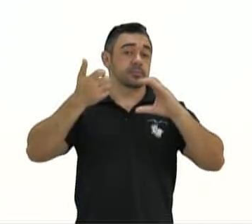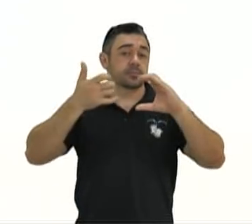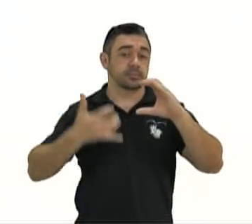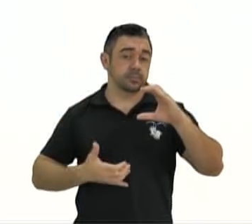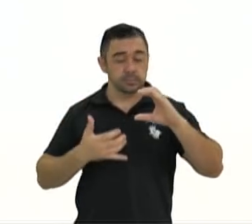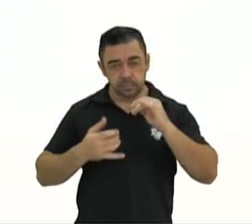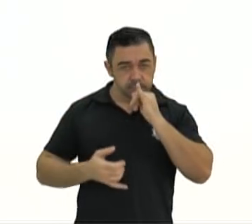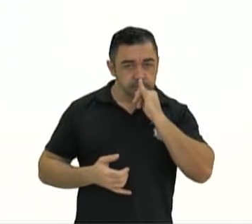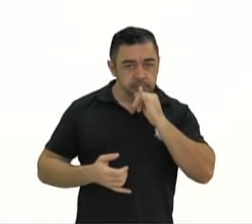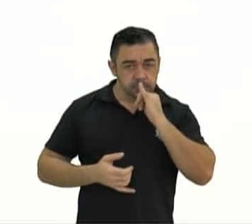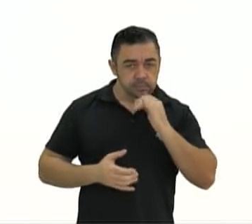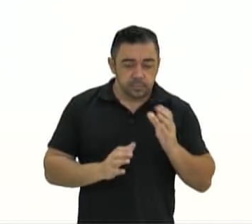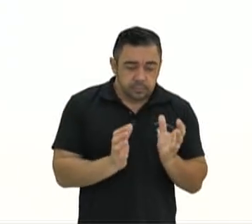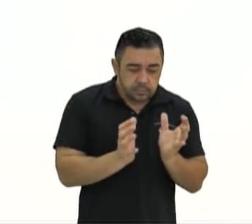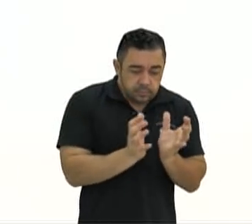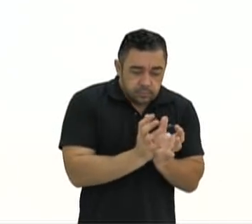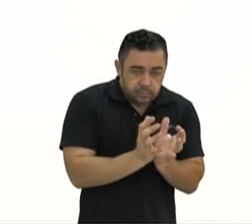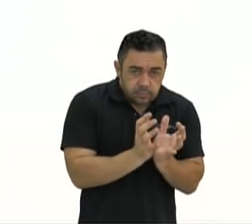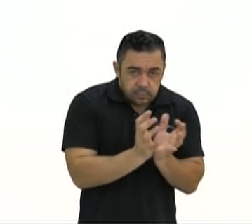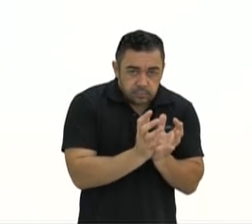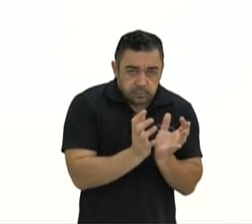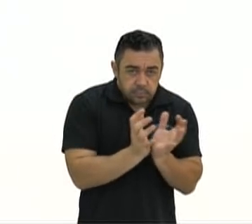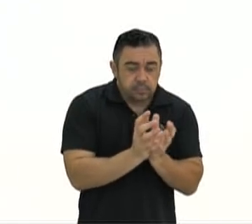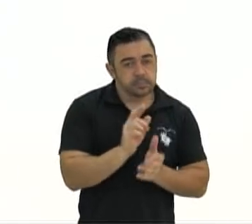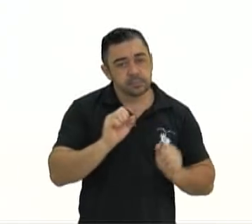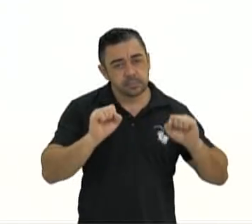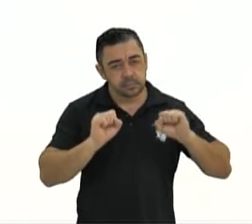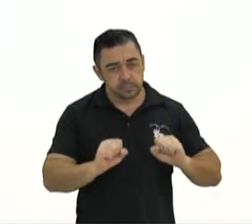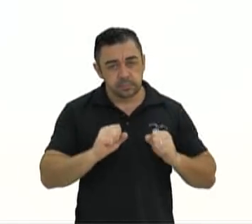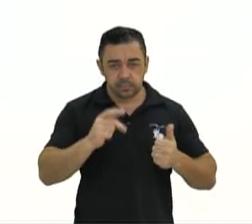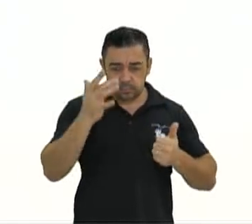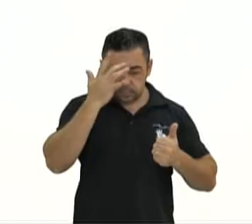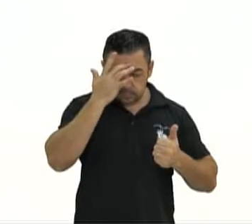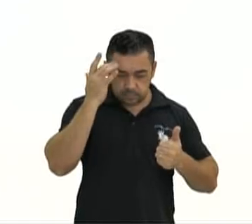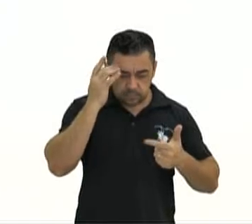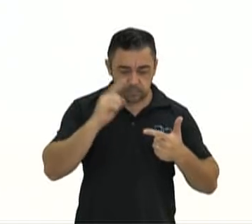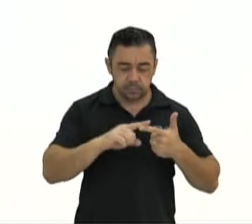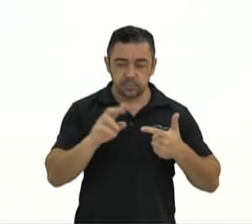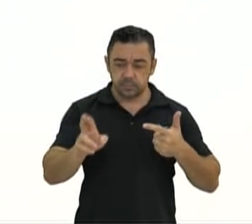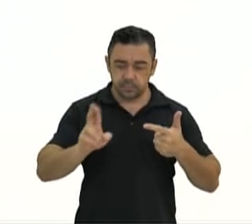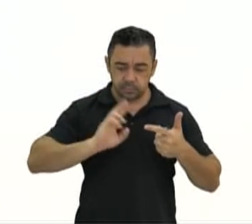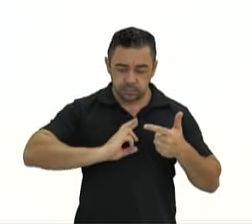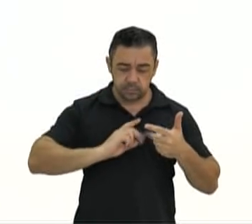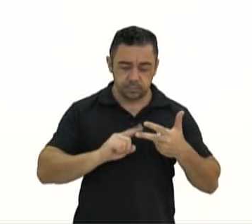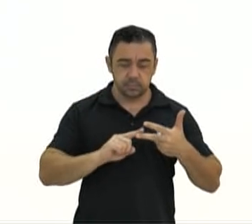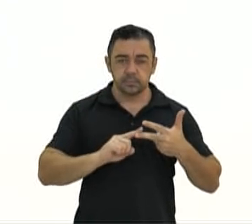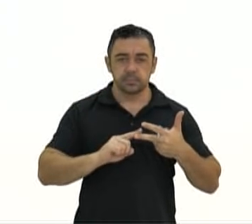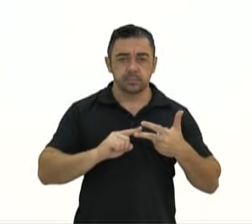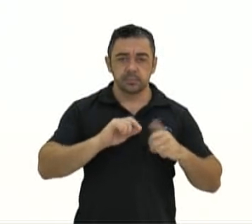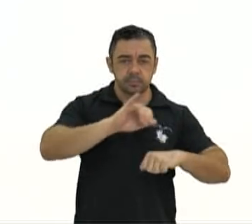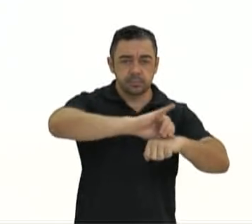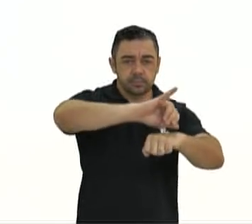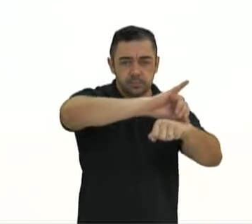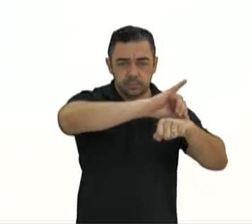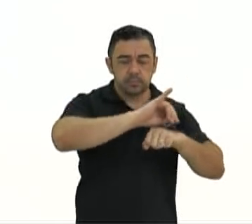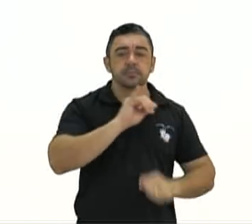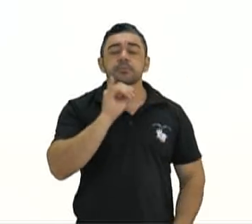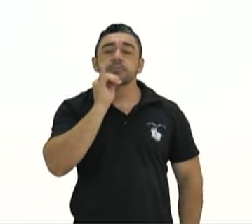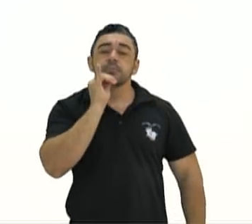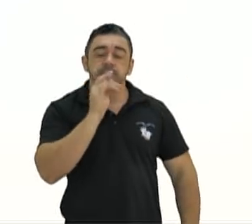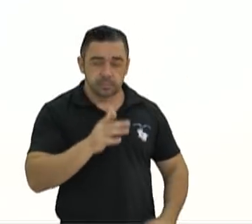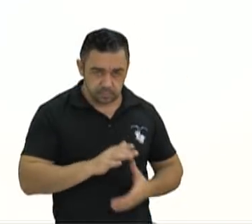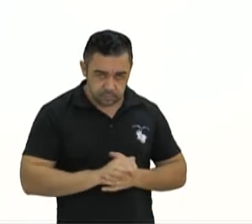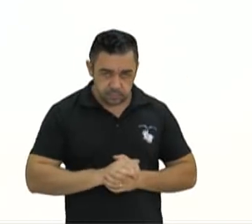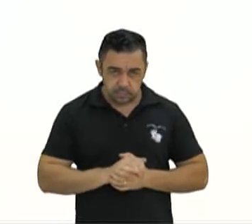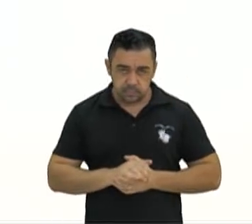de determinado conjunto de elementos que podem ser pessoas, resultados e objetos. Então, por exemplo,